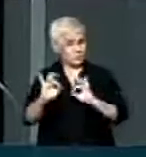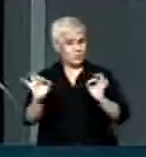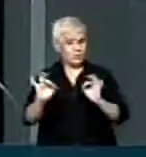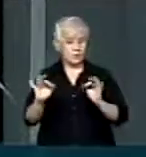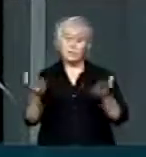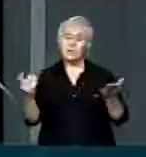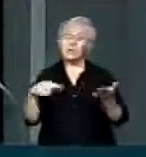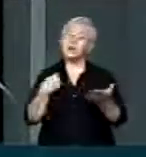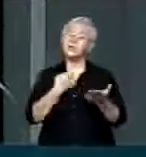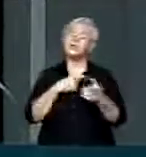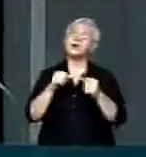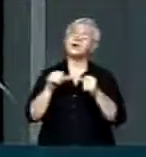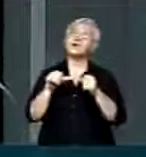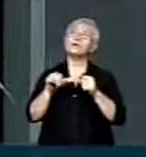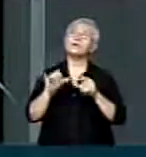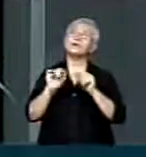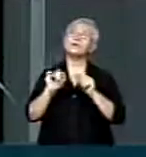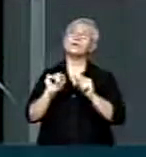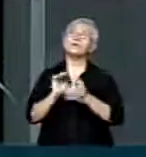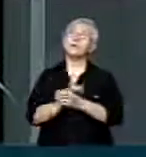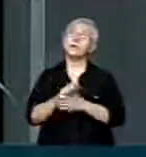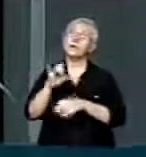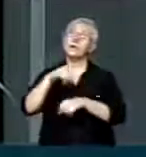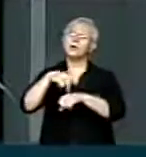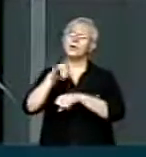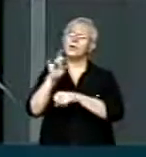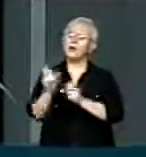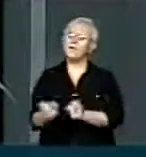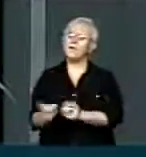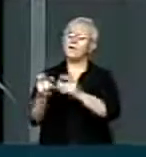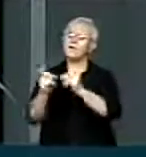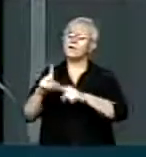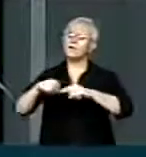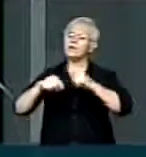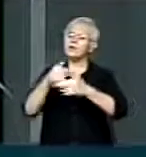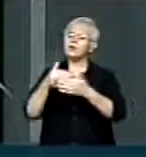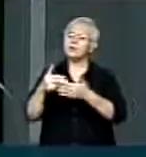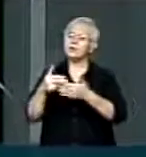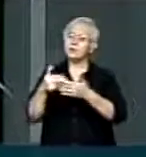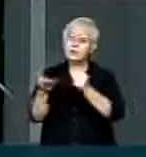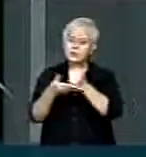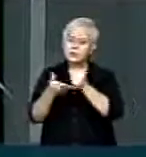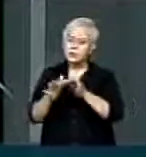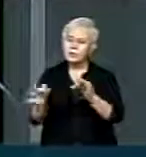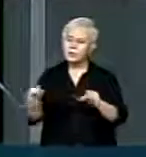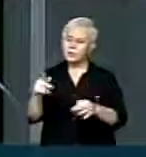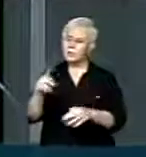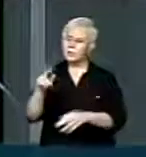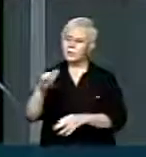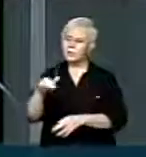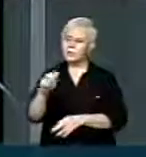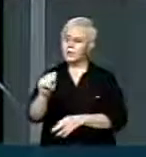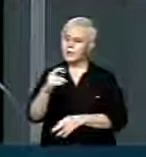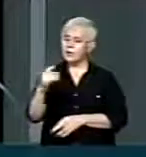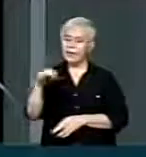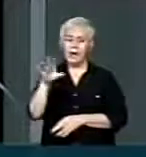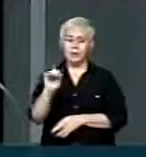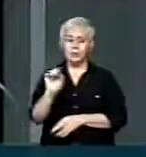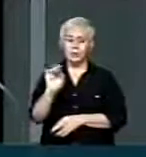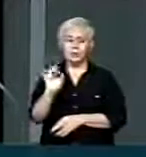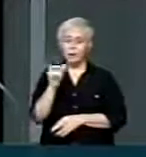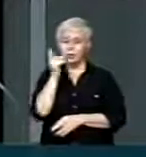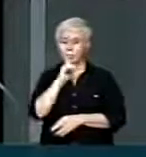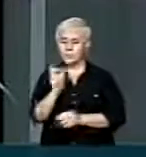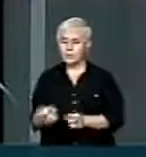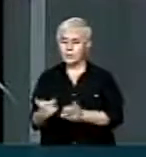o quê? Um país apenas de exportação de produtos primários, apenas um país extrativista. Só se exporta o soja